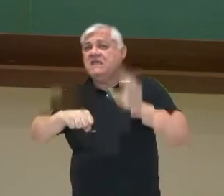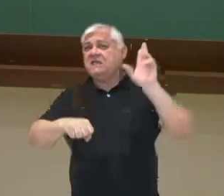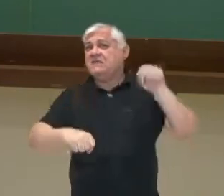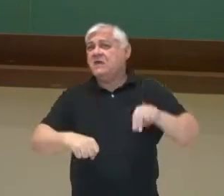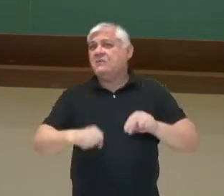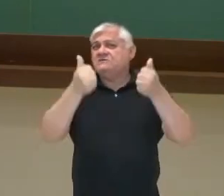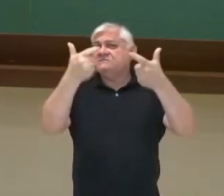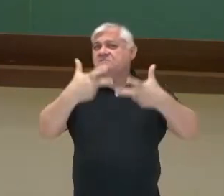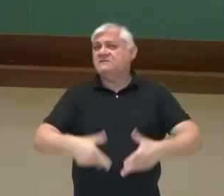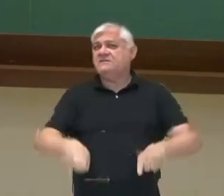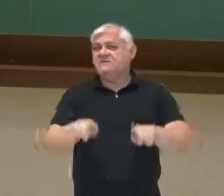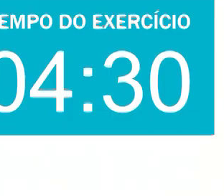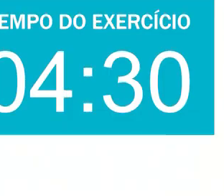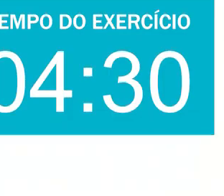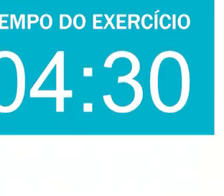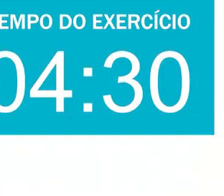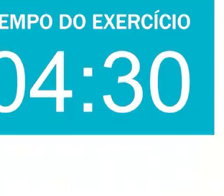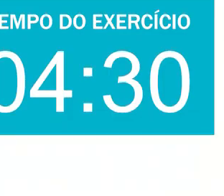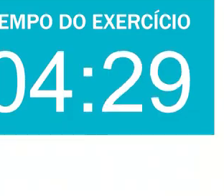já voltamos.